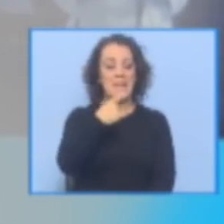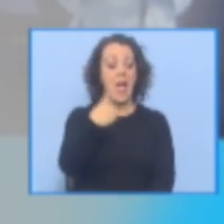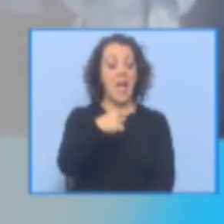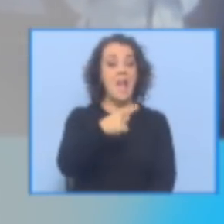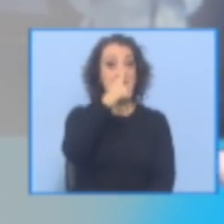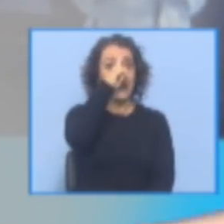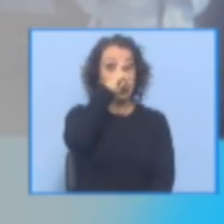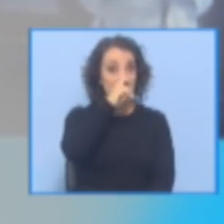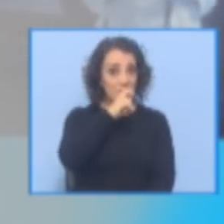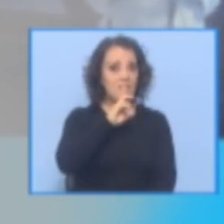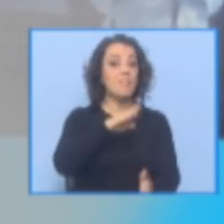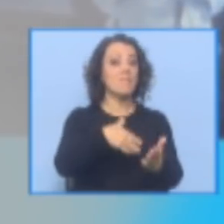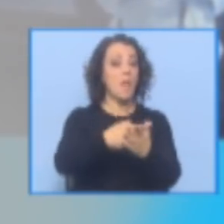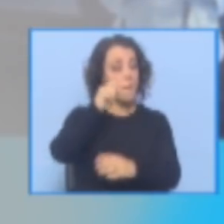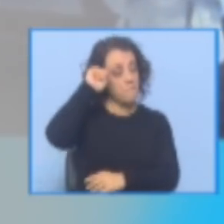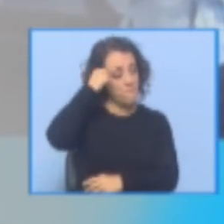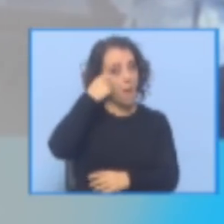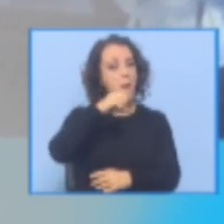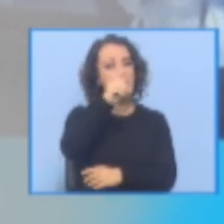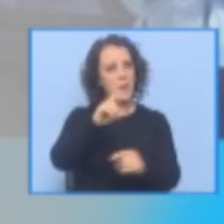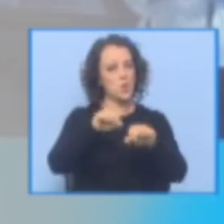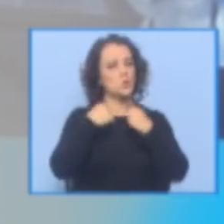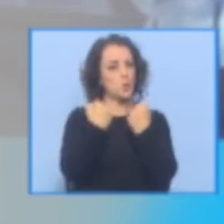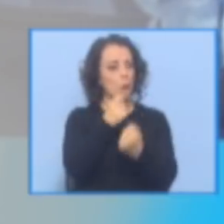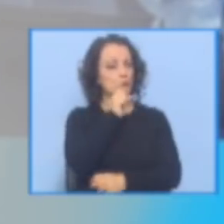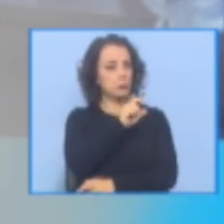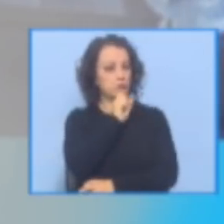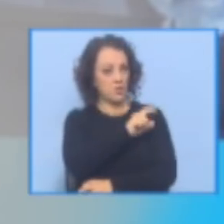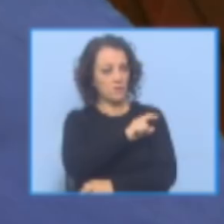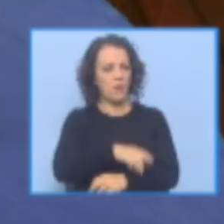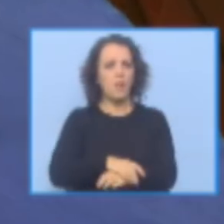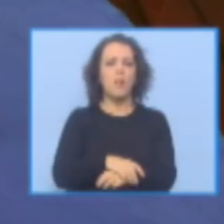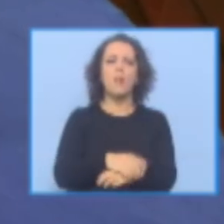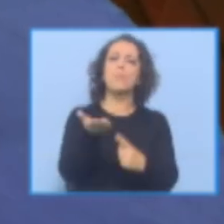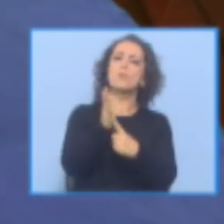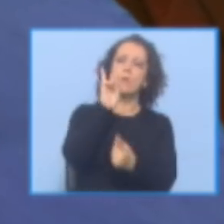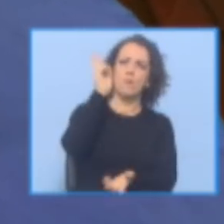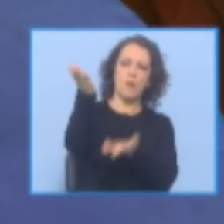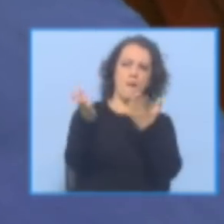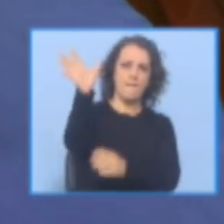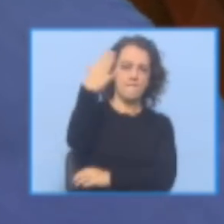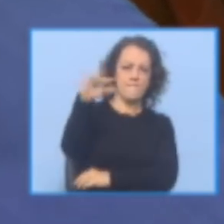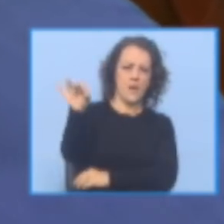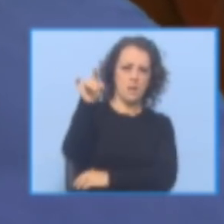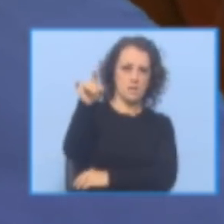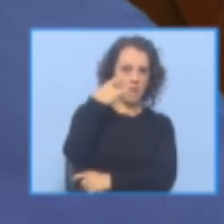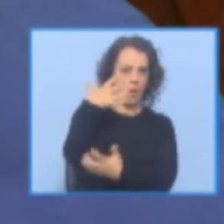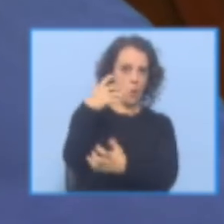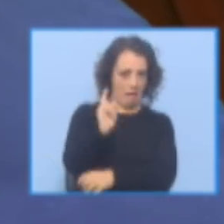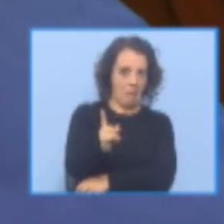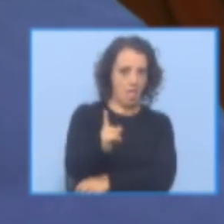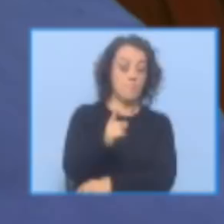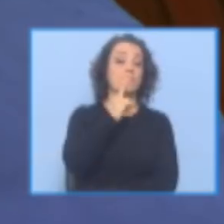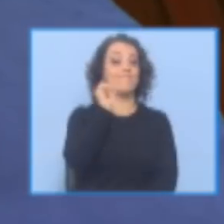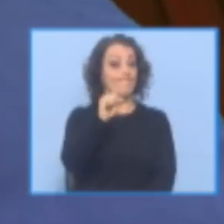perigo a paz social. Aquilo que assistimos em França, por exemplo, é um sintoma disso? Sim, é um sintoma